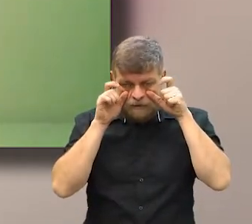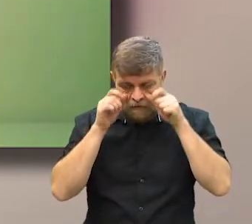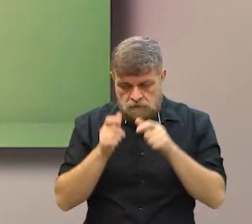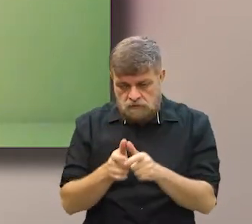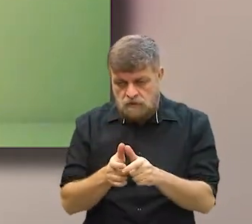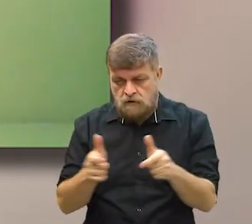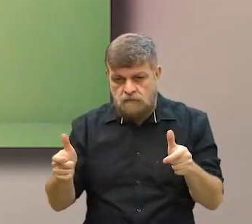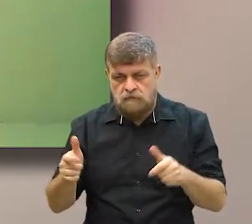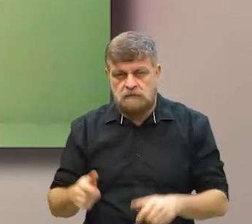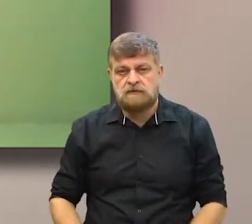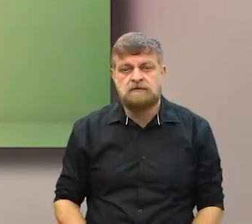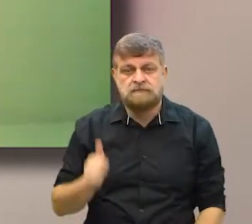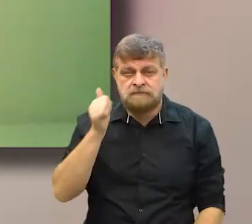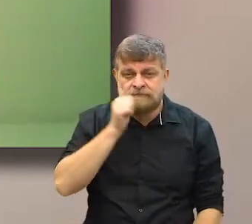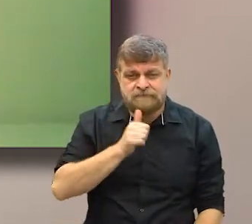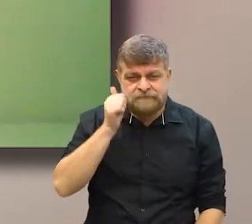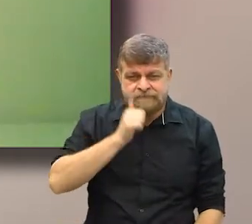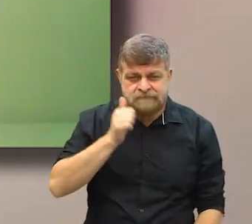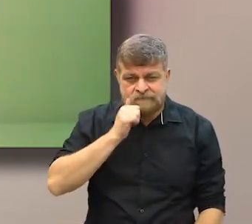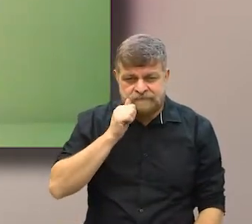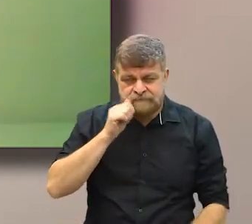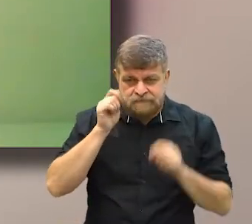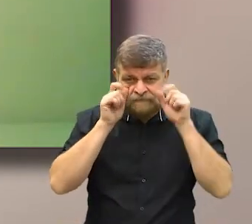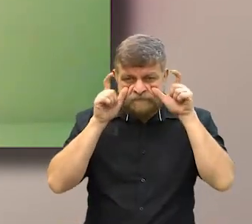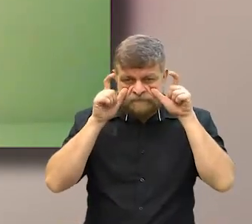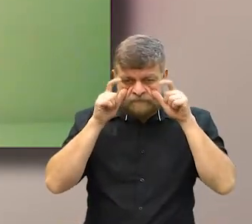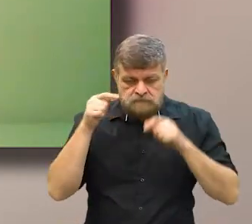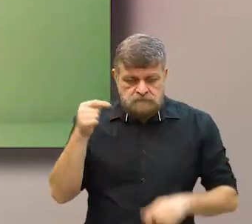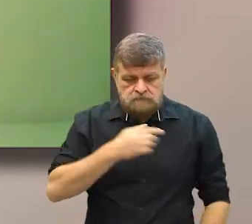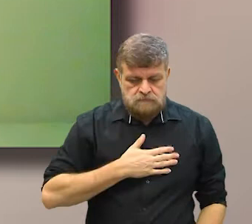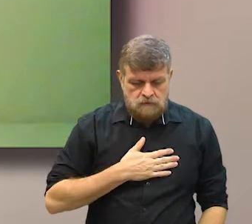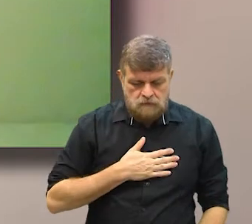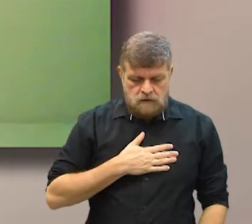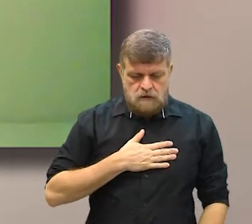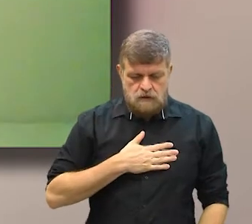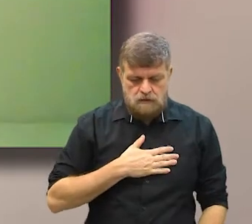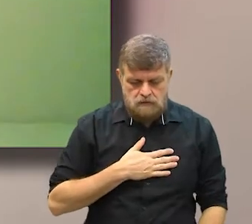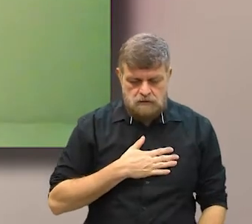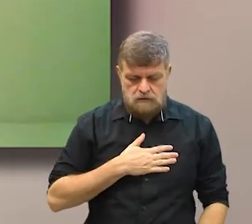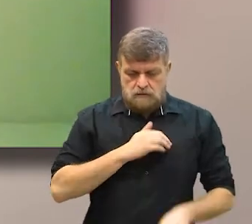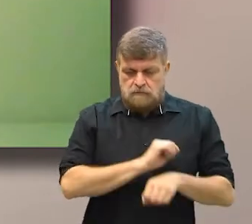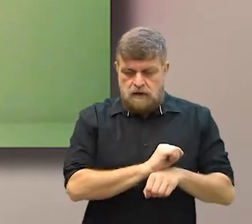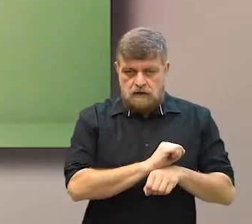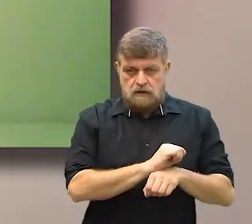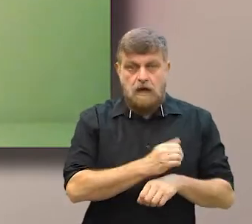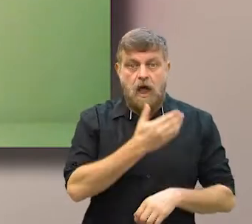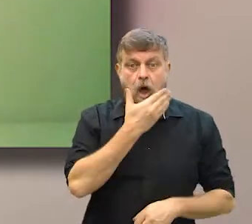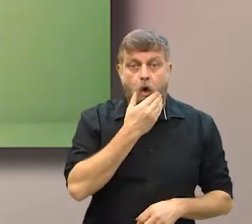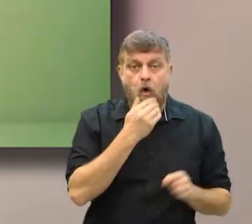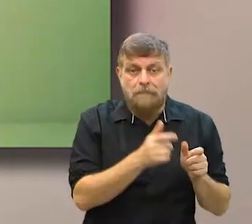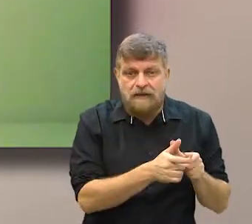são mais frequentes no sexo feminino. A apneia de sono, ela é mais frequente no sexo